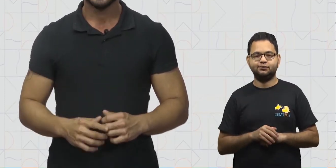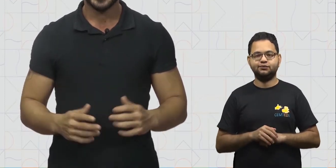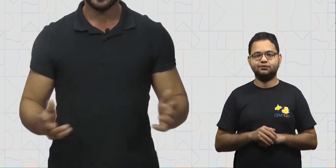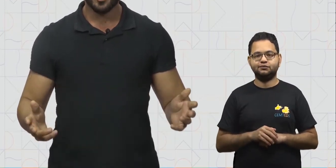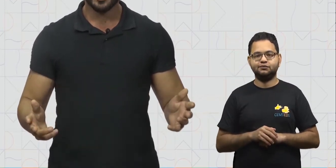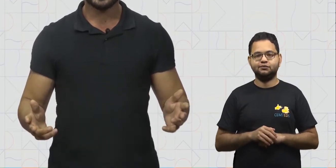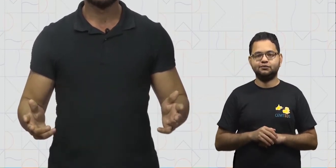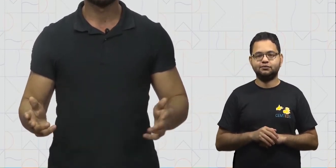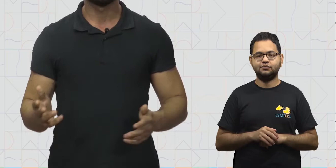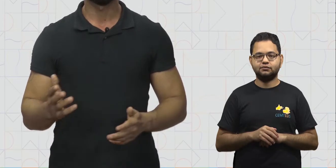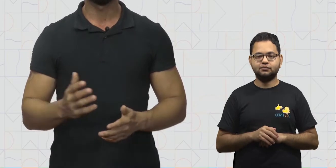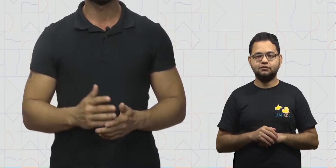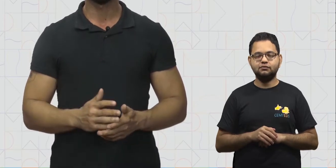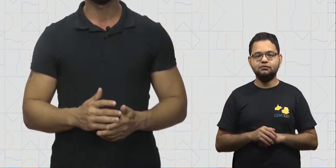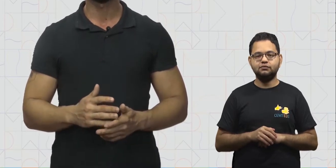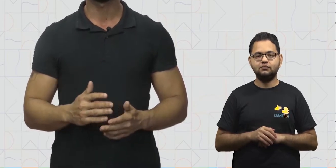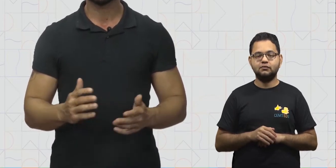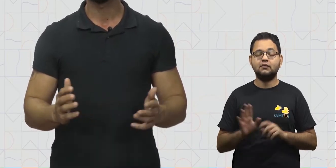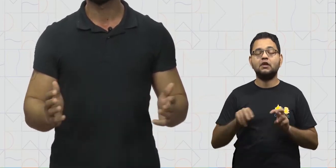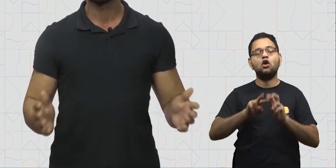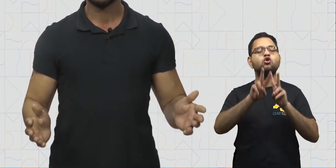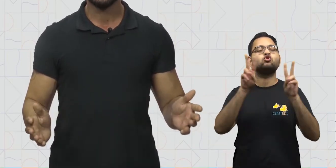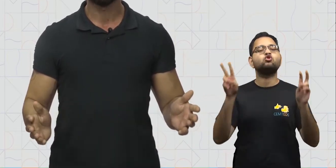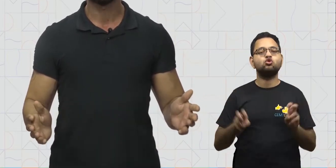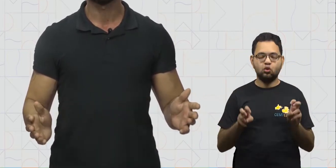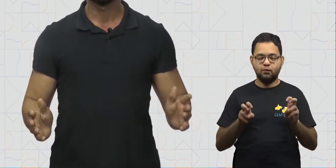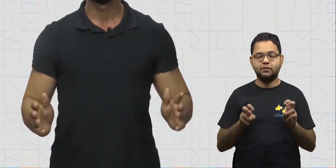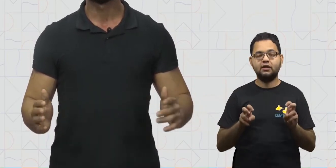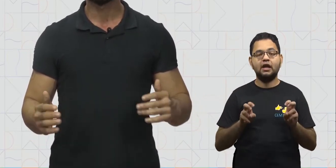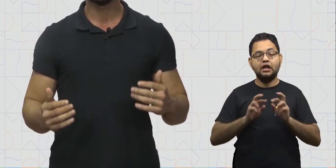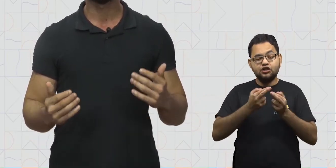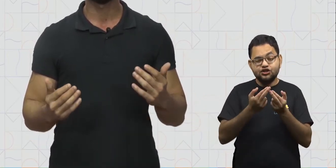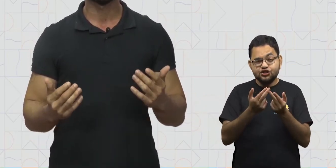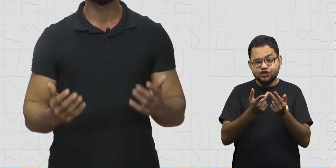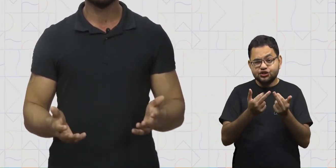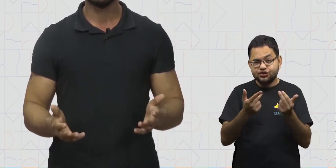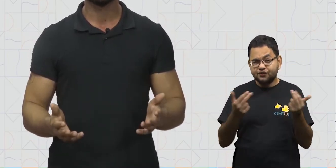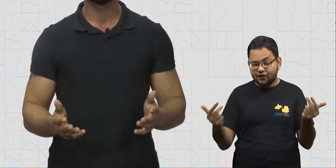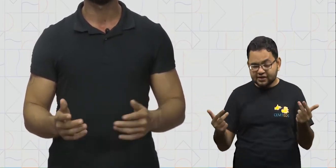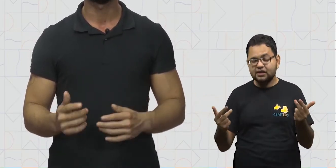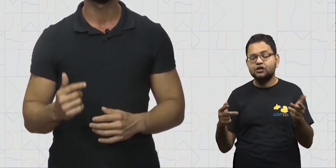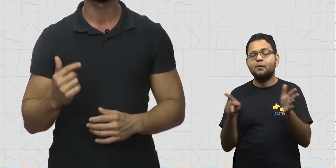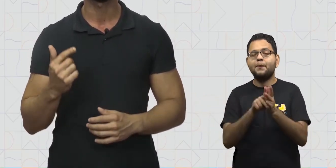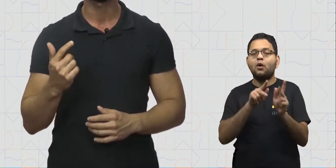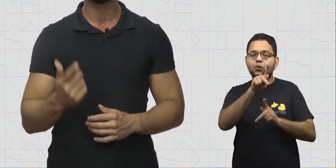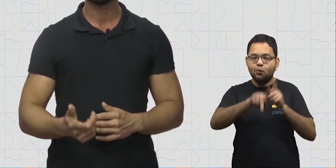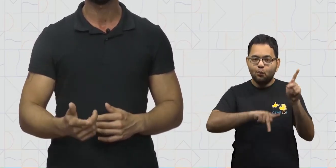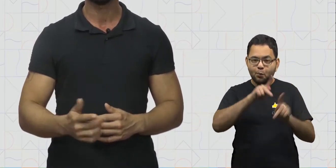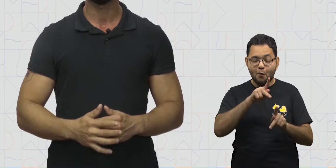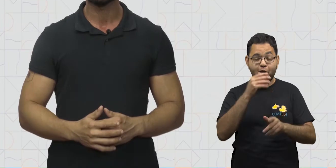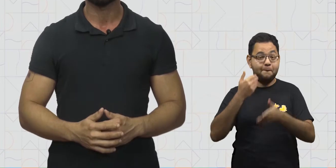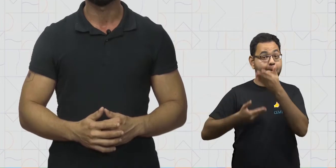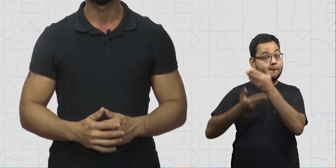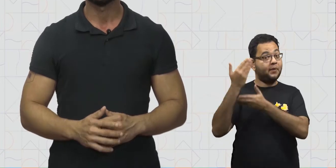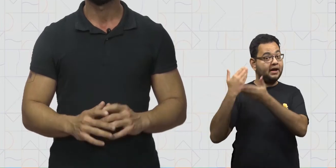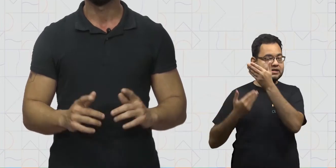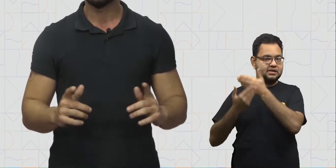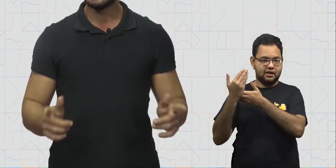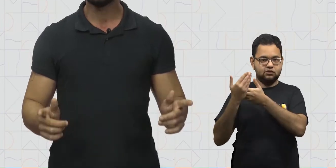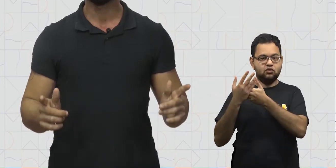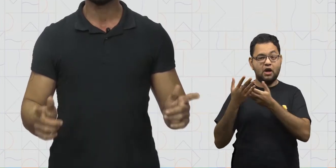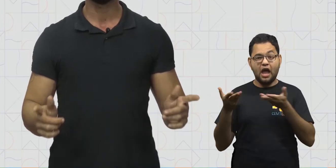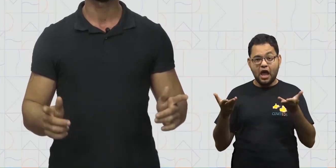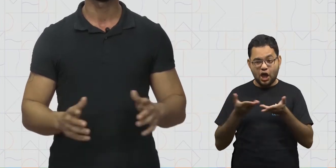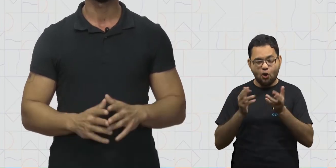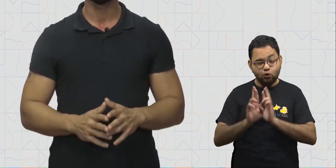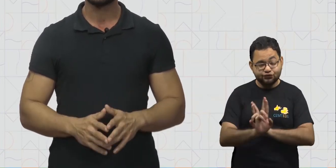bom? Agora, falando da diversidade dos povos, vamos conhecer uma civilização da Antiguidade Oriental,